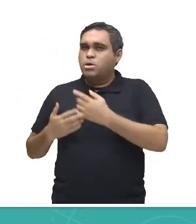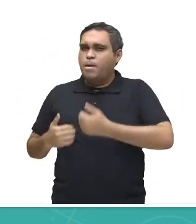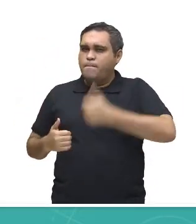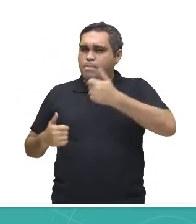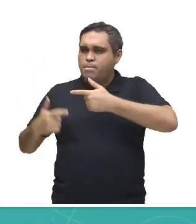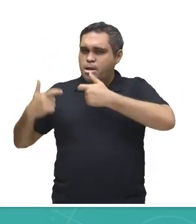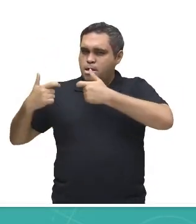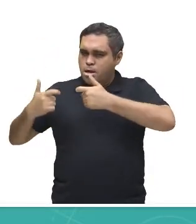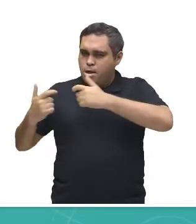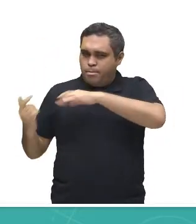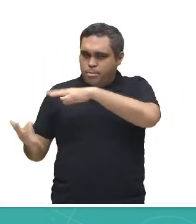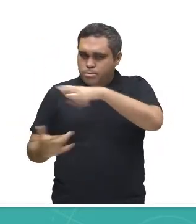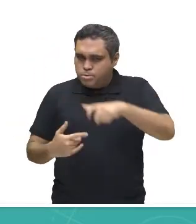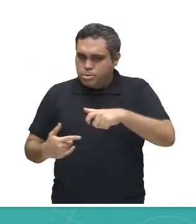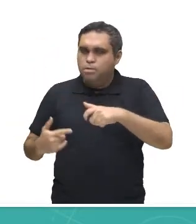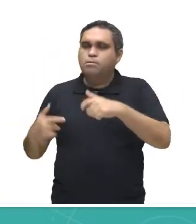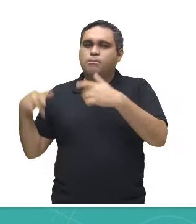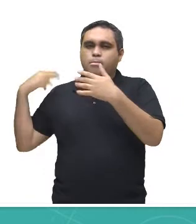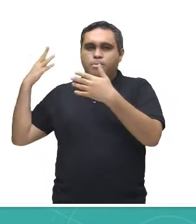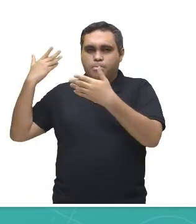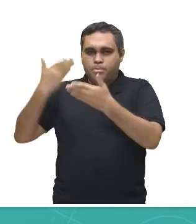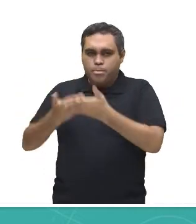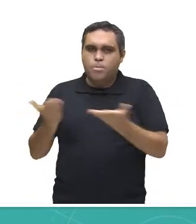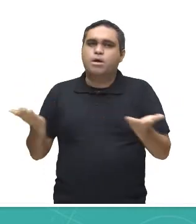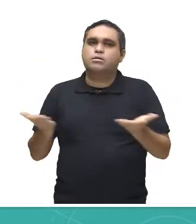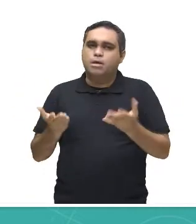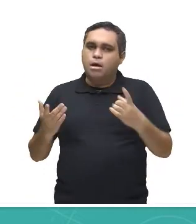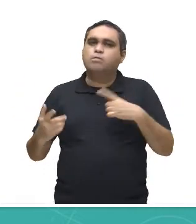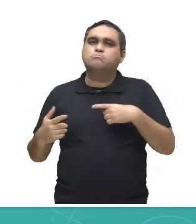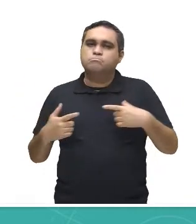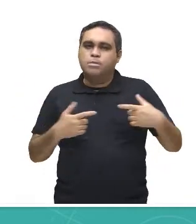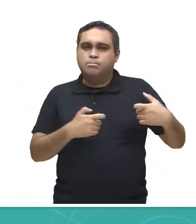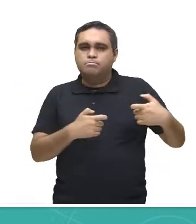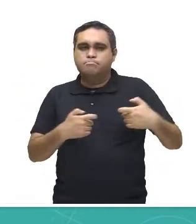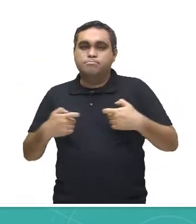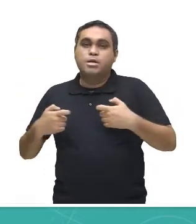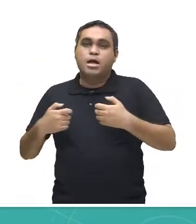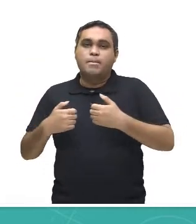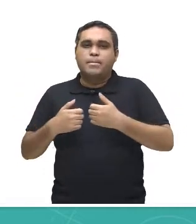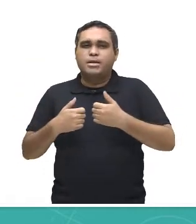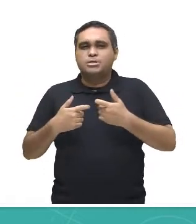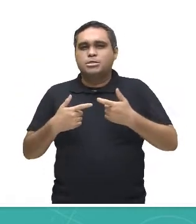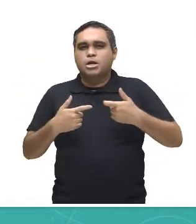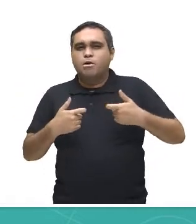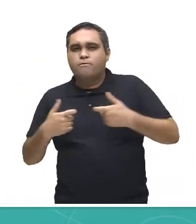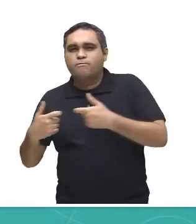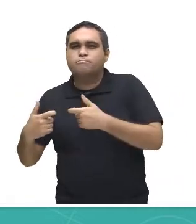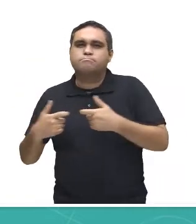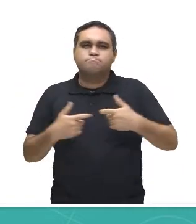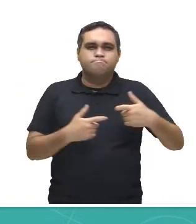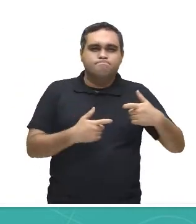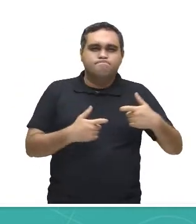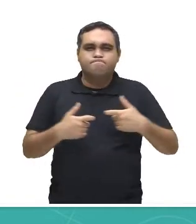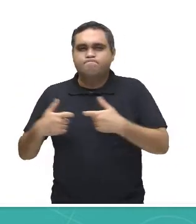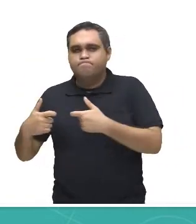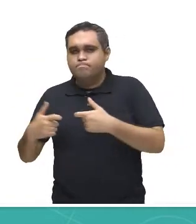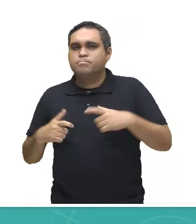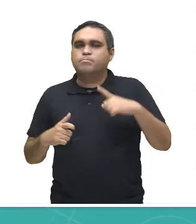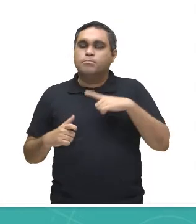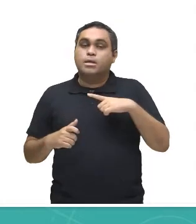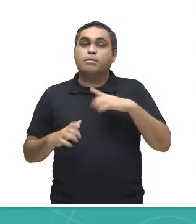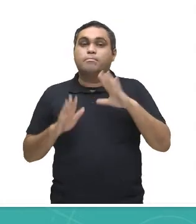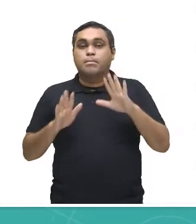gente entender o que acontece ali na Primeira Guerra Mundial, a gente precisa verificar esses antecedentes que